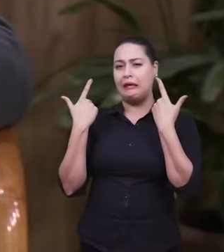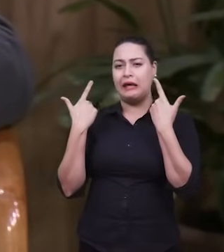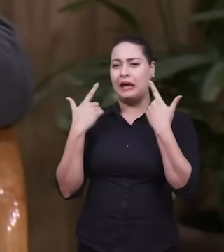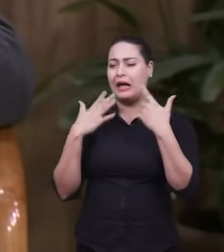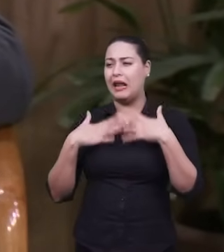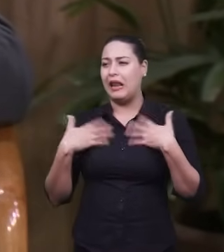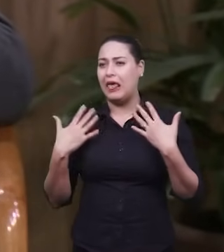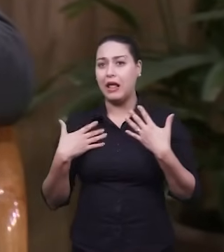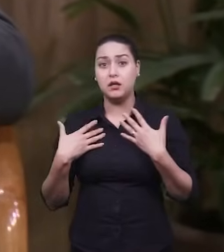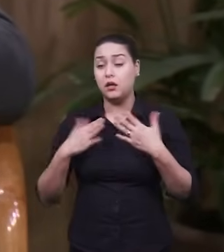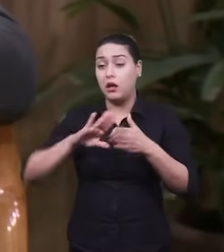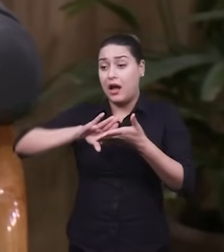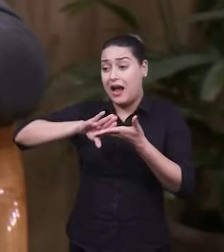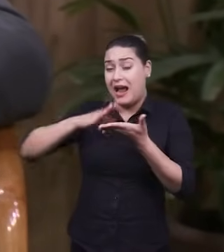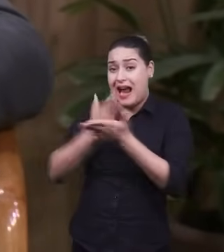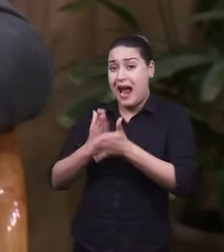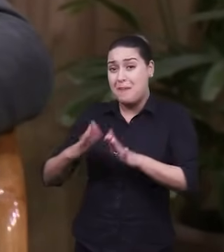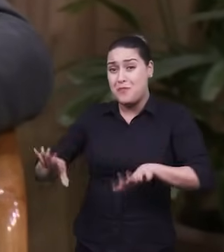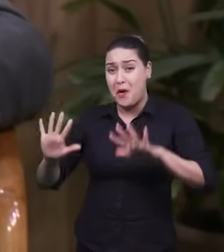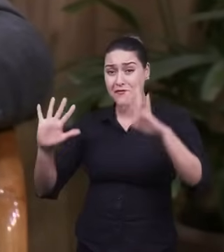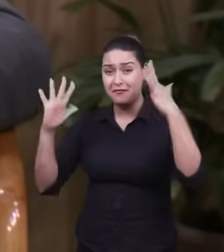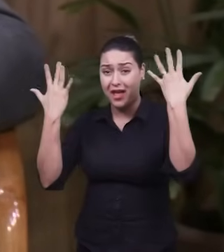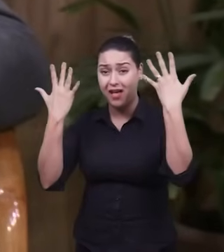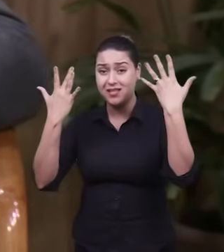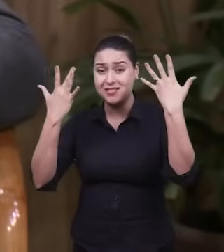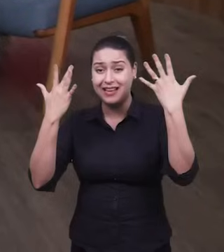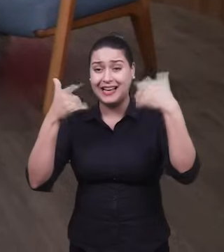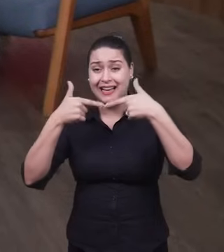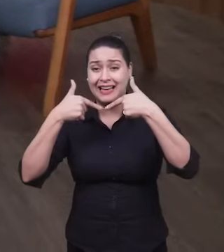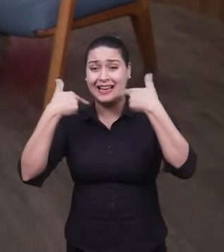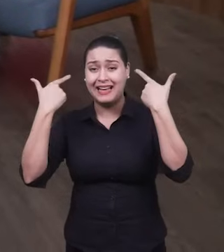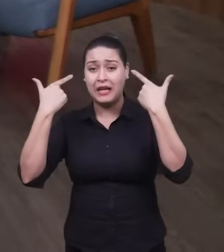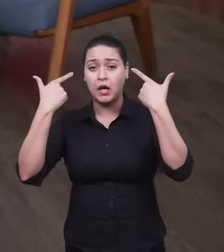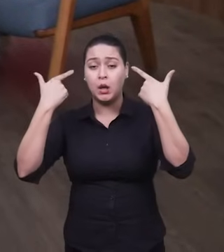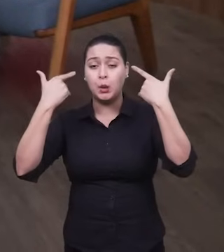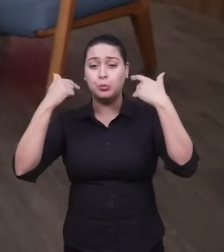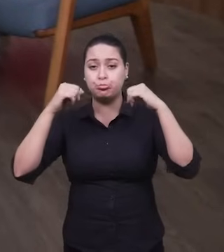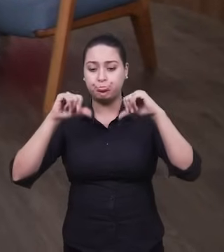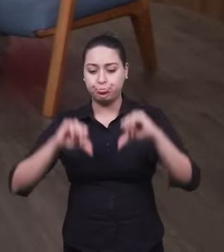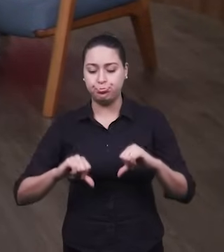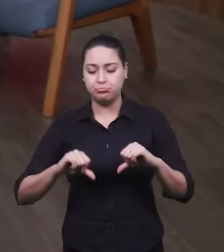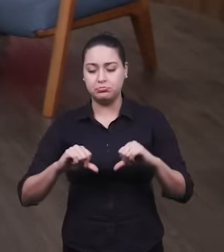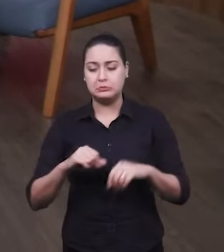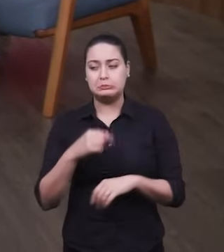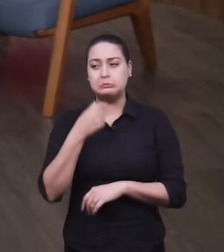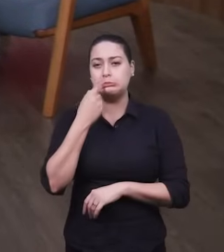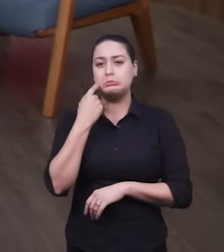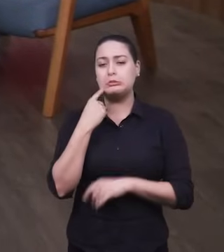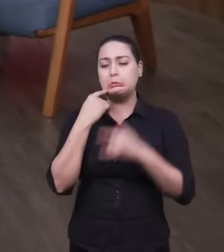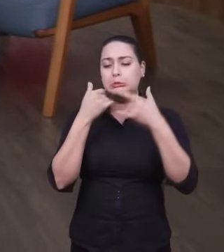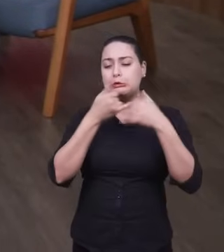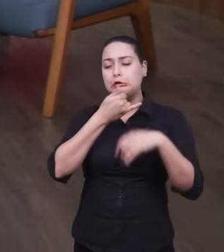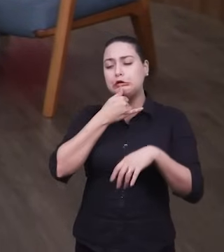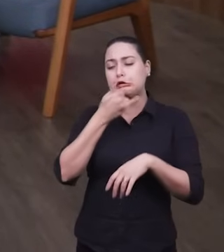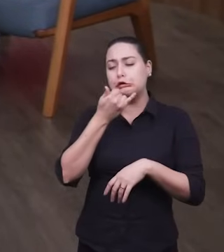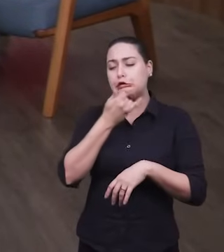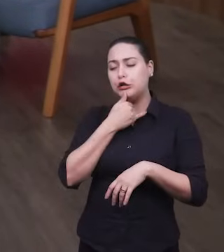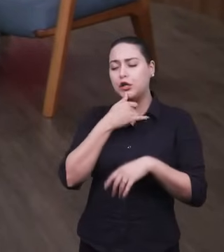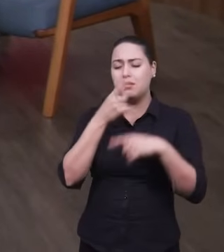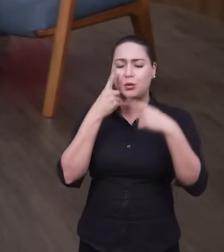alegre. Era como se tivesse ficado ali toda a esperança das pessoas ficou ali junto com aquelas músicas, com o vinho,